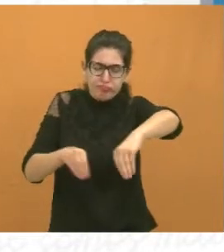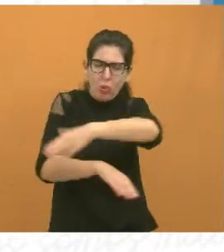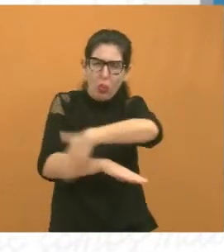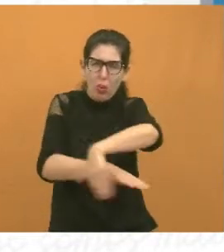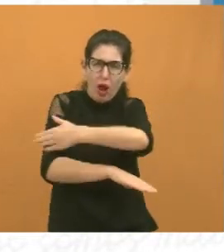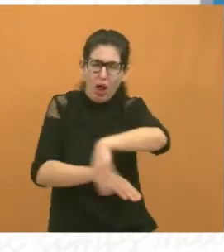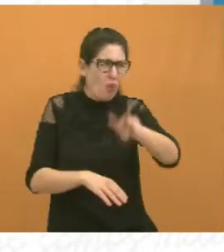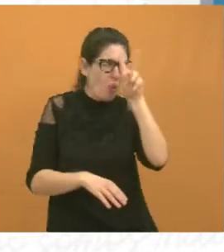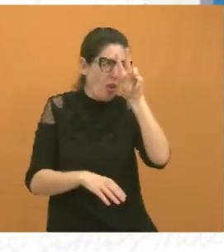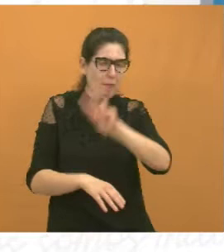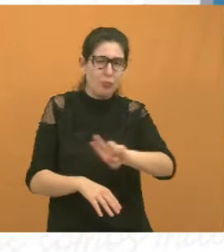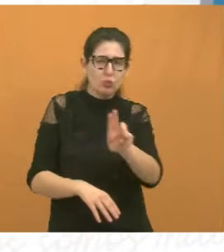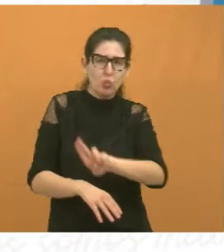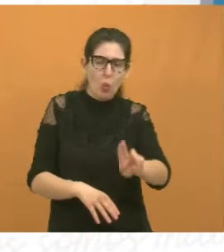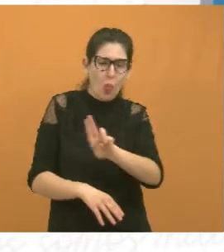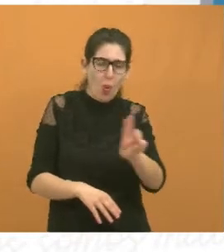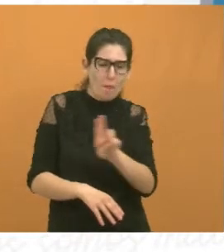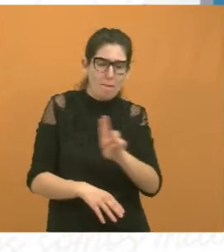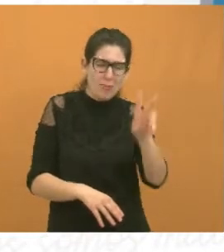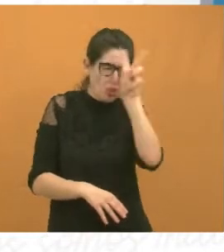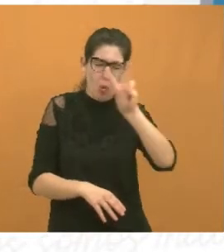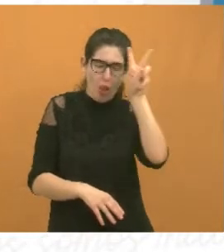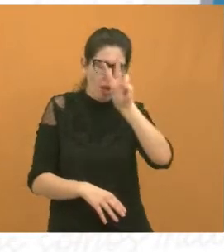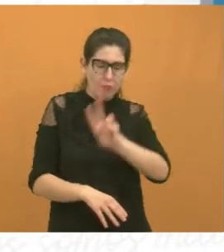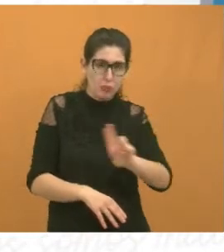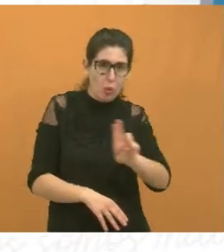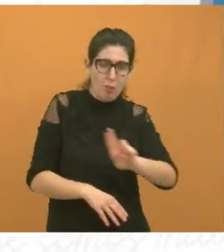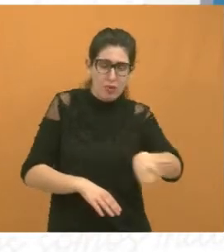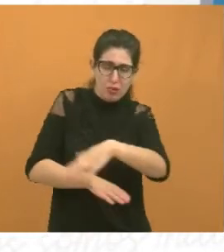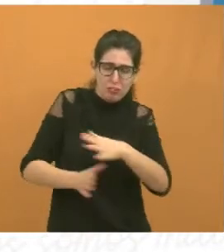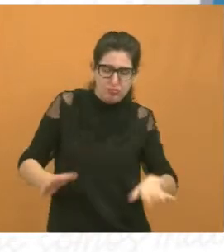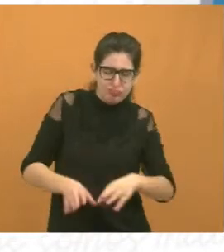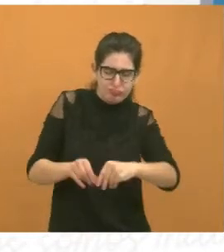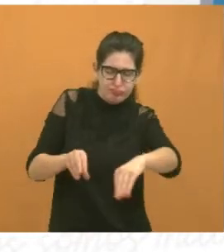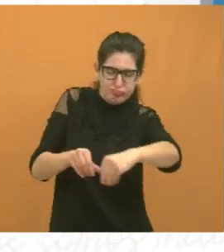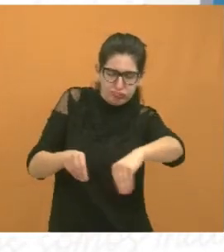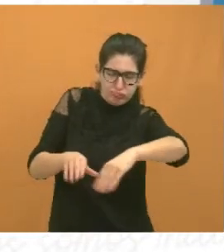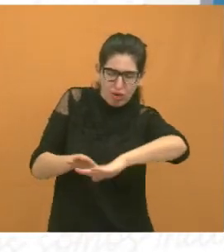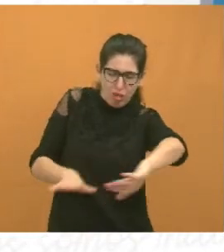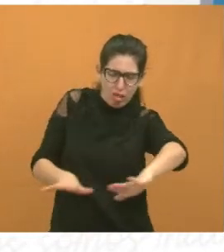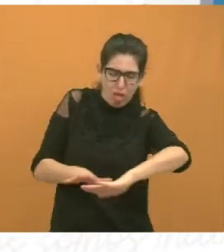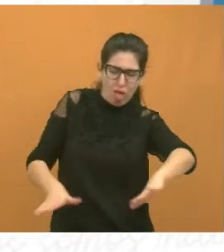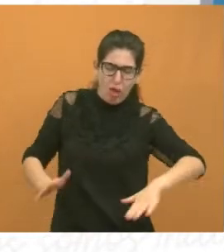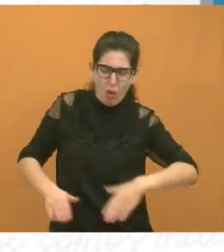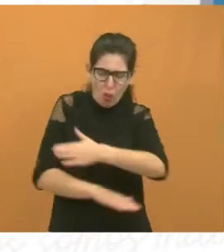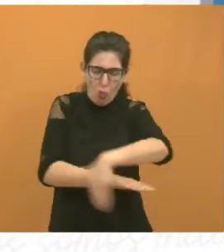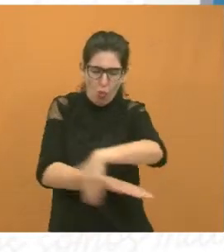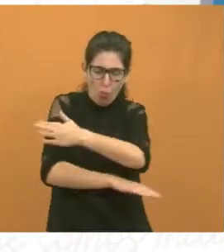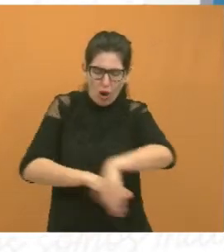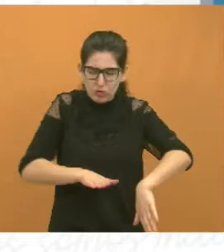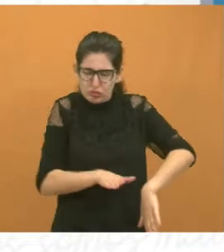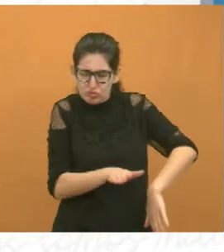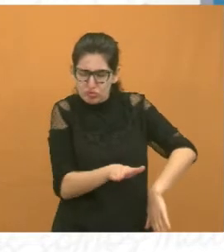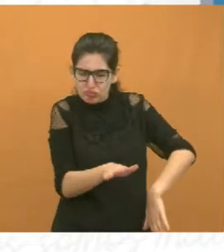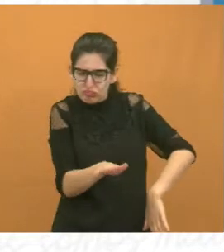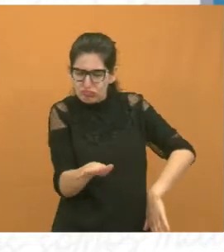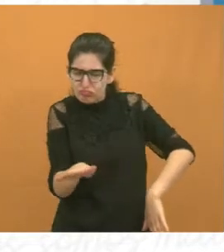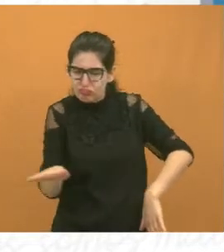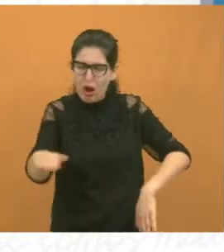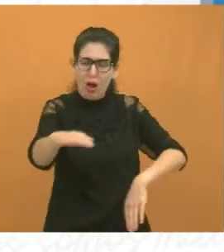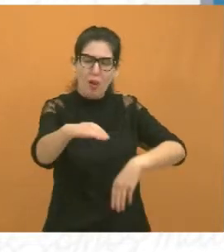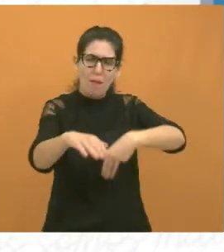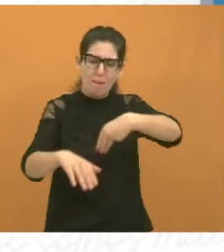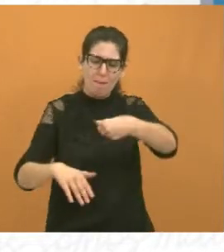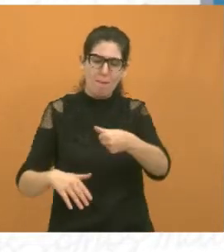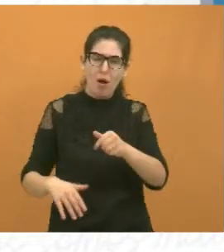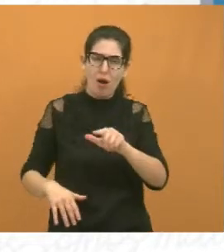não lembro o nome agora, mas é ali uma entradinha à direita, na Malek Assad,